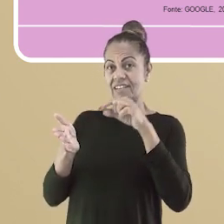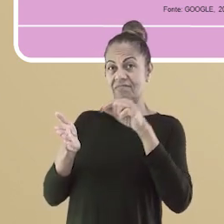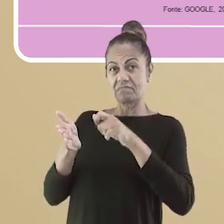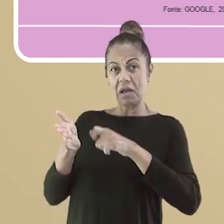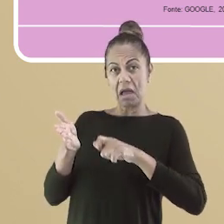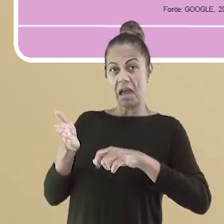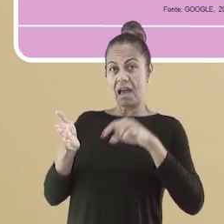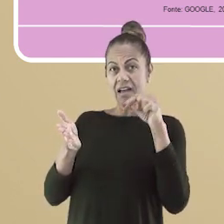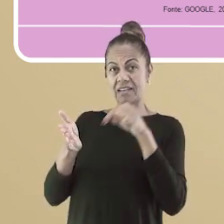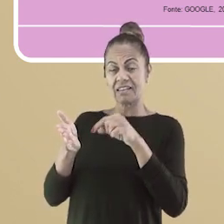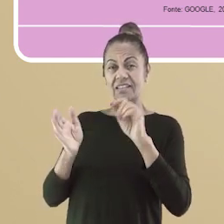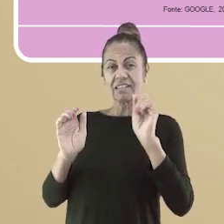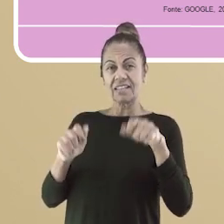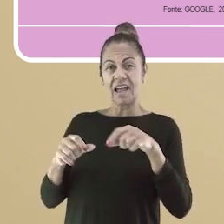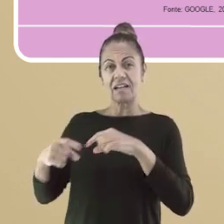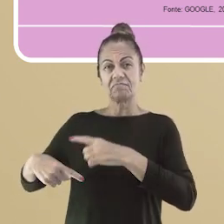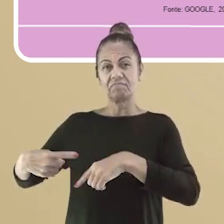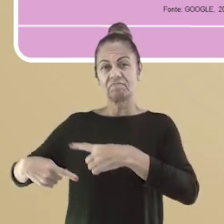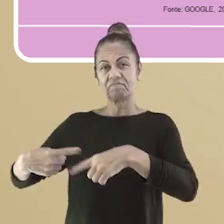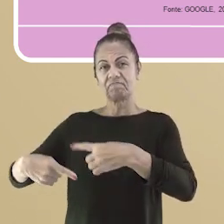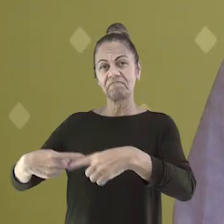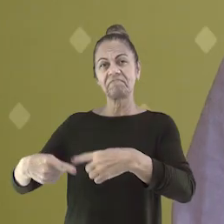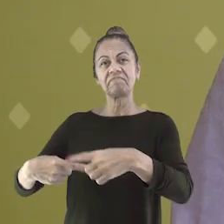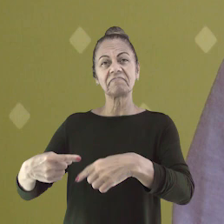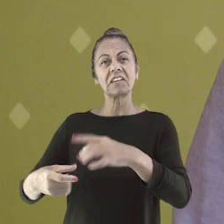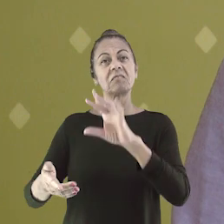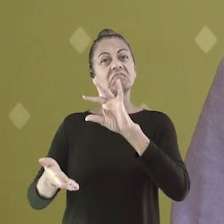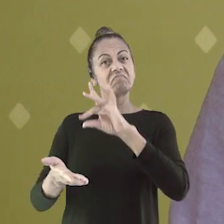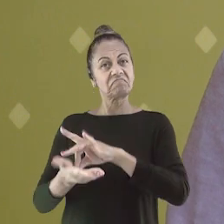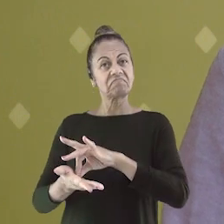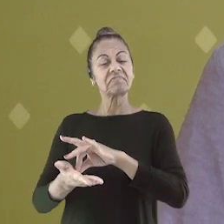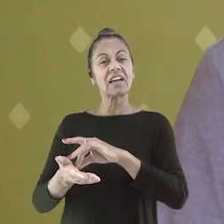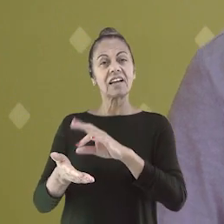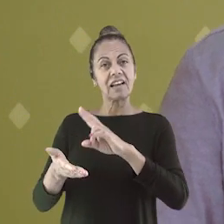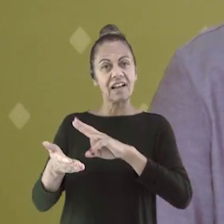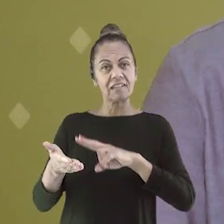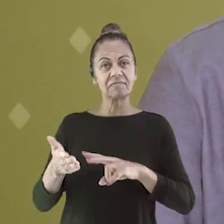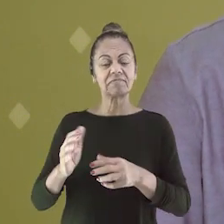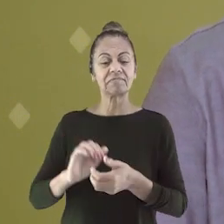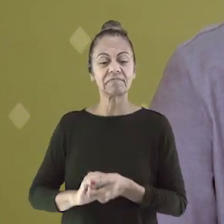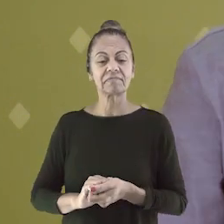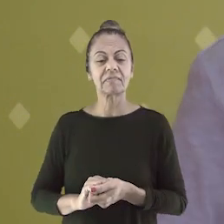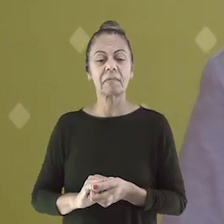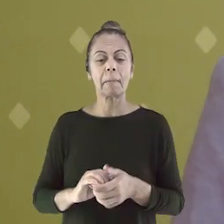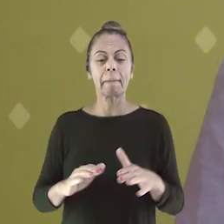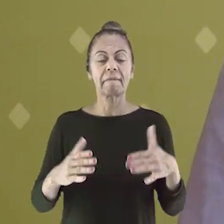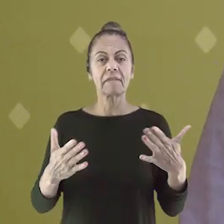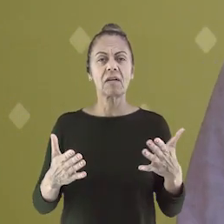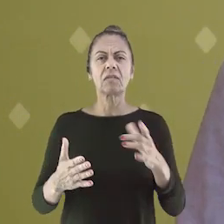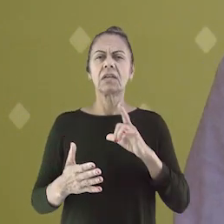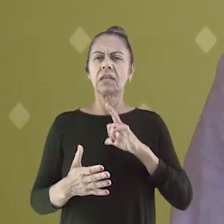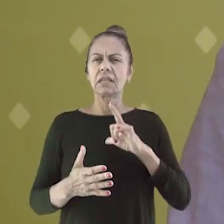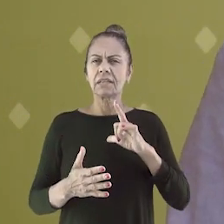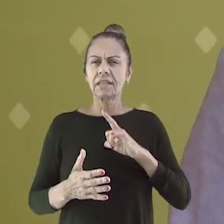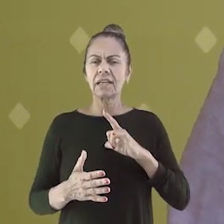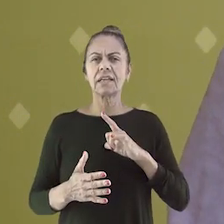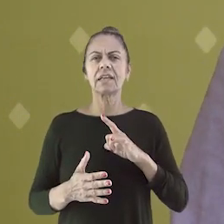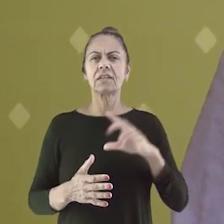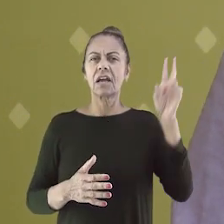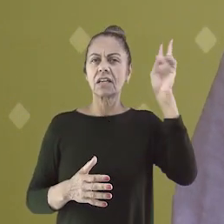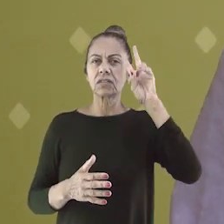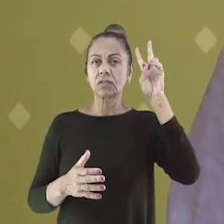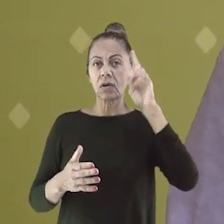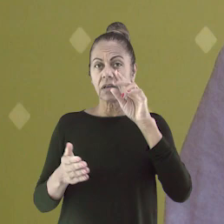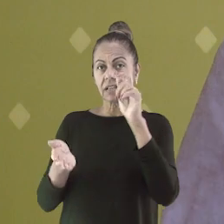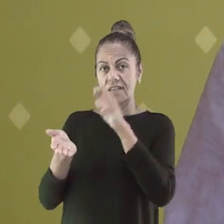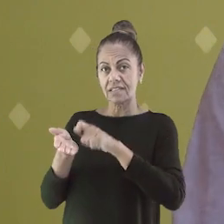de geração a geração em sua forma original. A autora Sylvie Busser, na obra Pequena História da